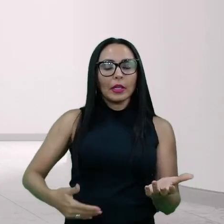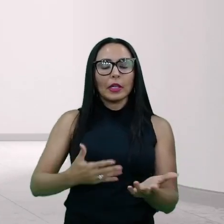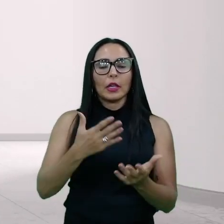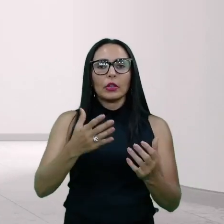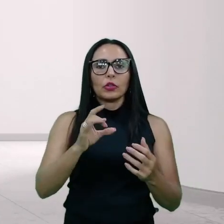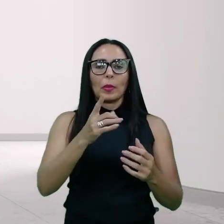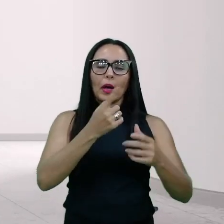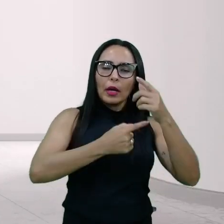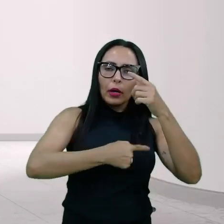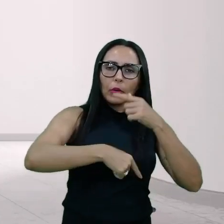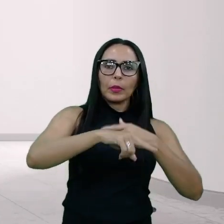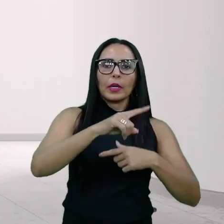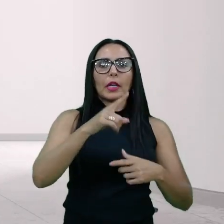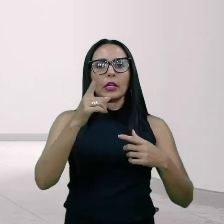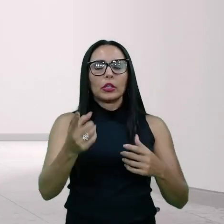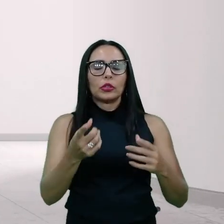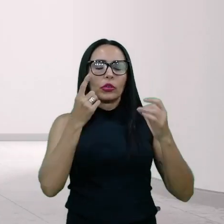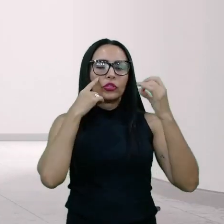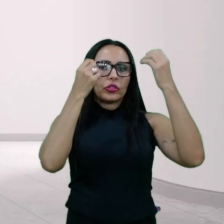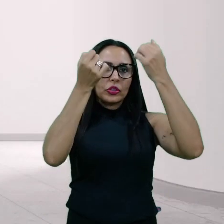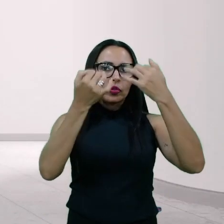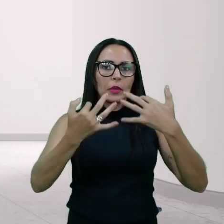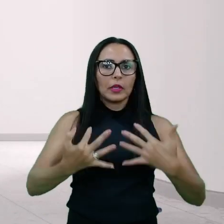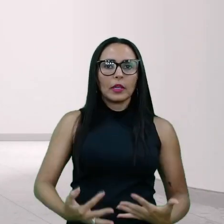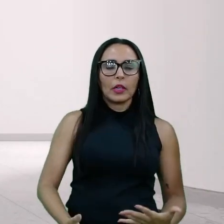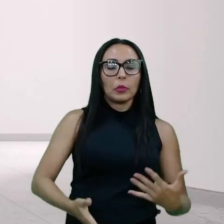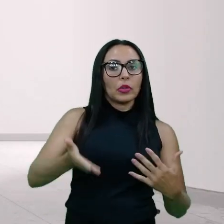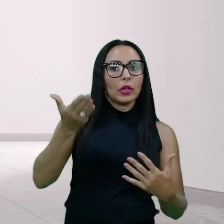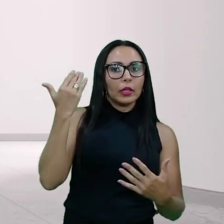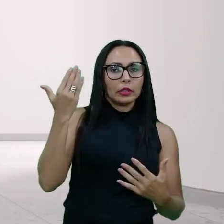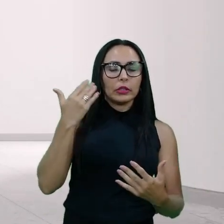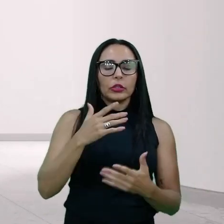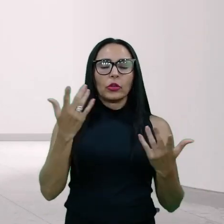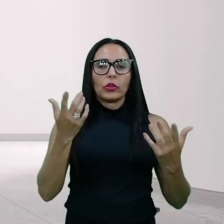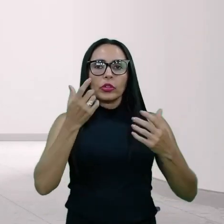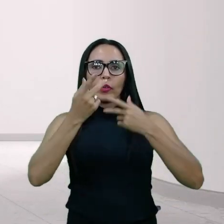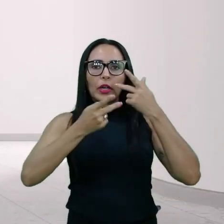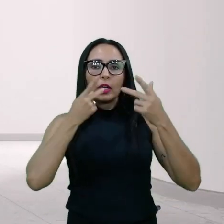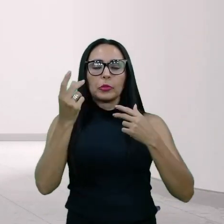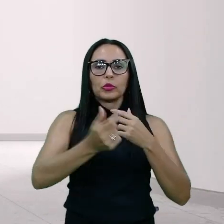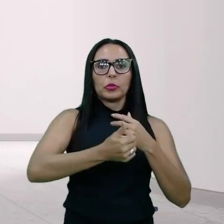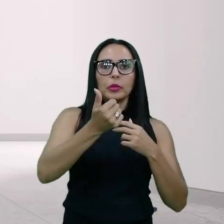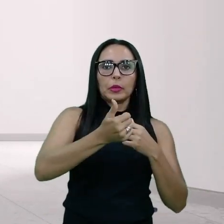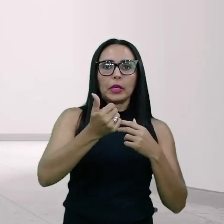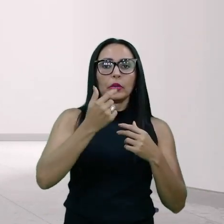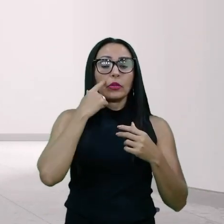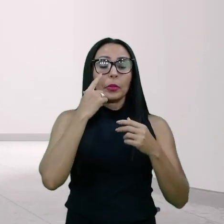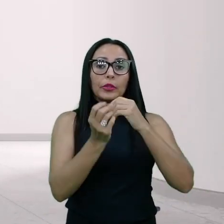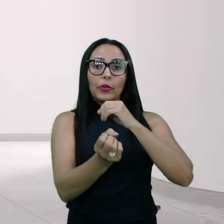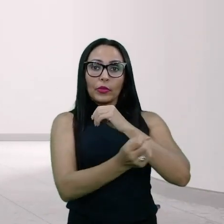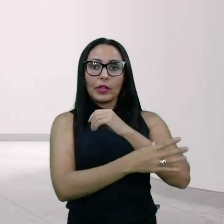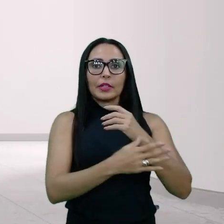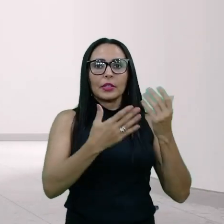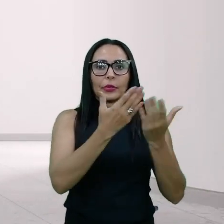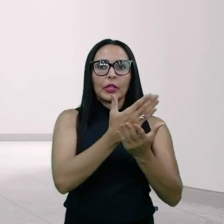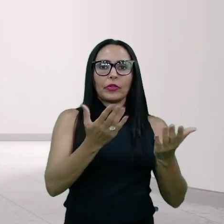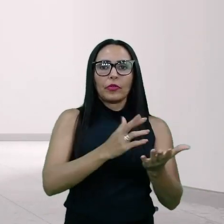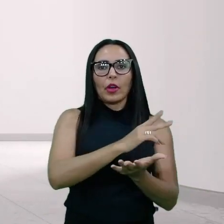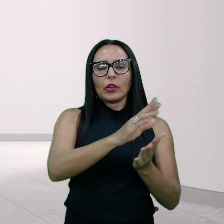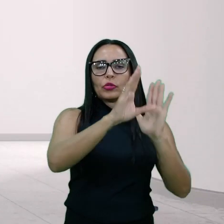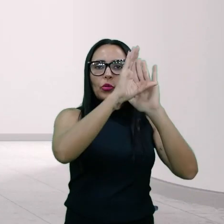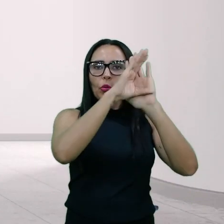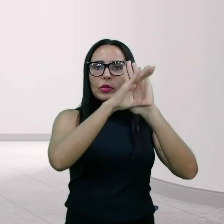para recuperar o que nós abordamos nas partes anteriores, nós falamos primeiramente sobre inovação, trazendo vários